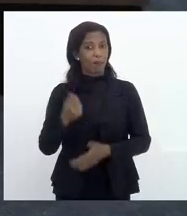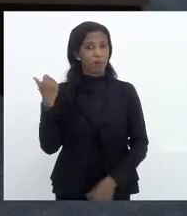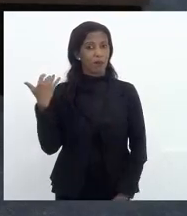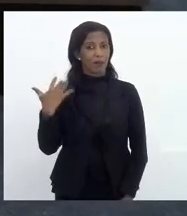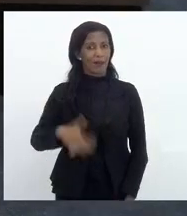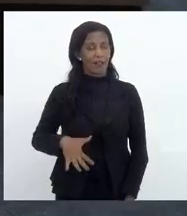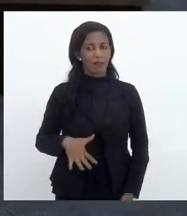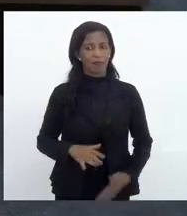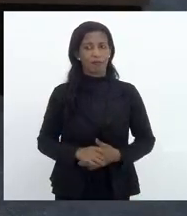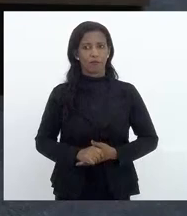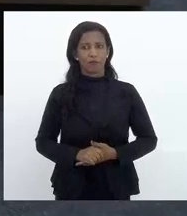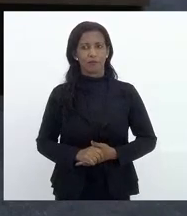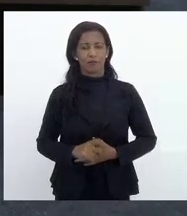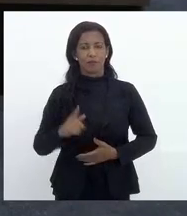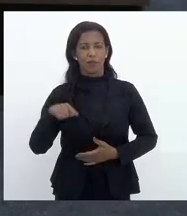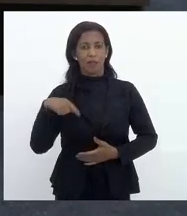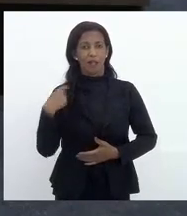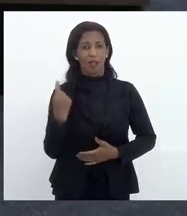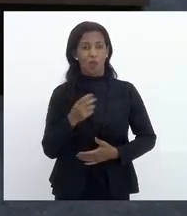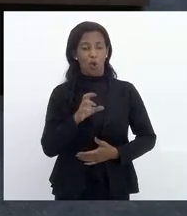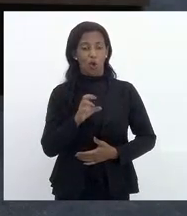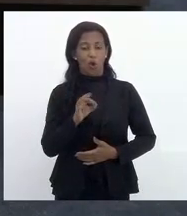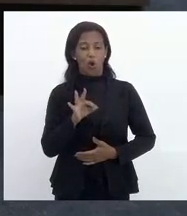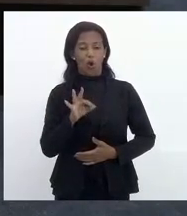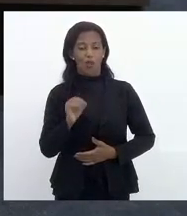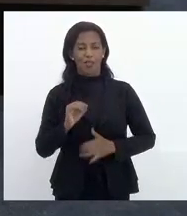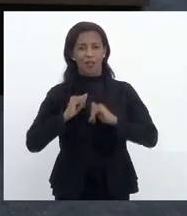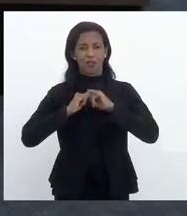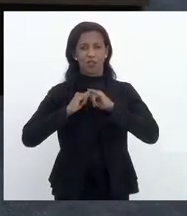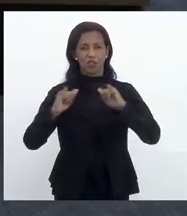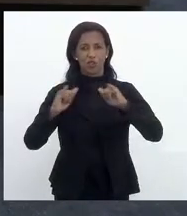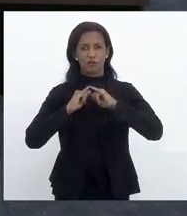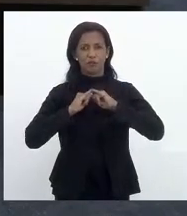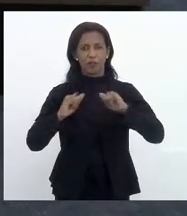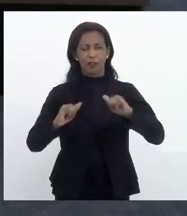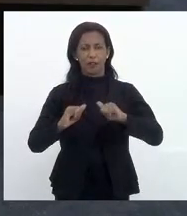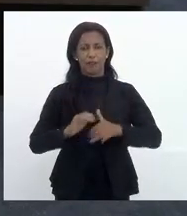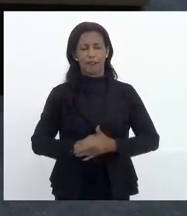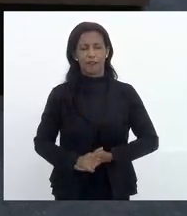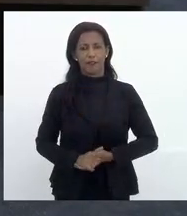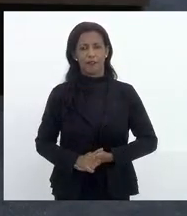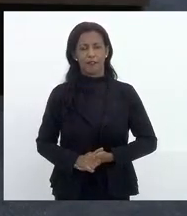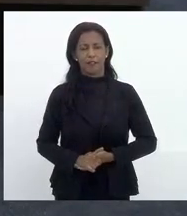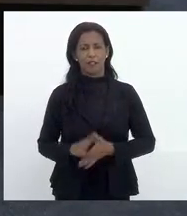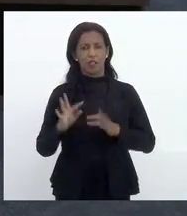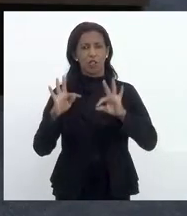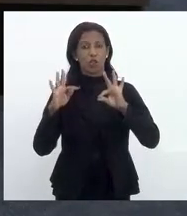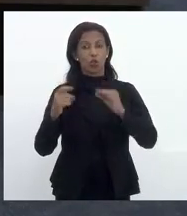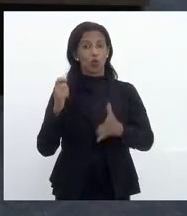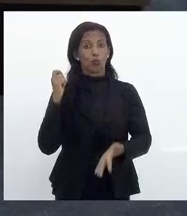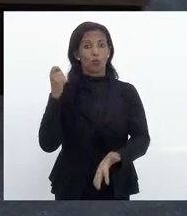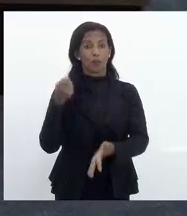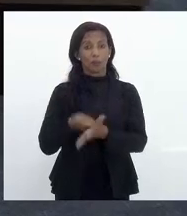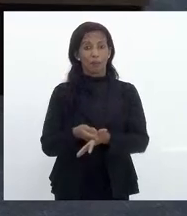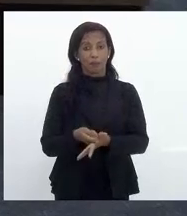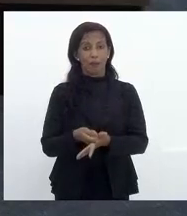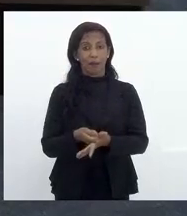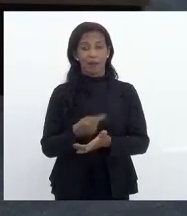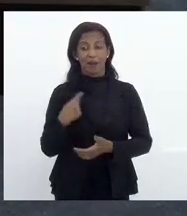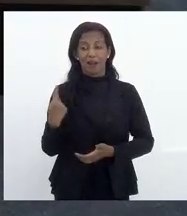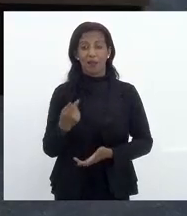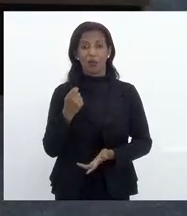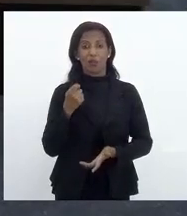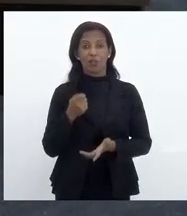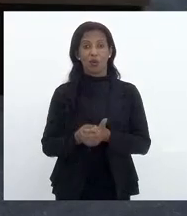caro a nossa conta que é divulgada aí que tem todo mundo pagar Sua cota a